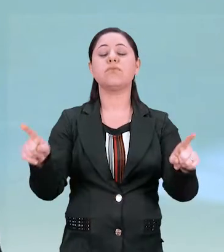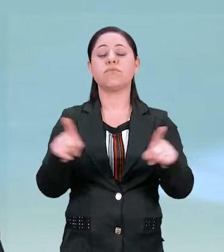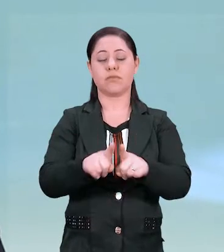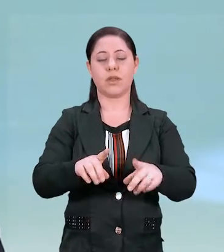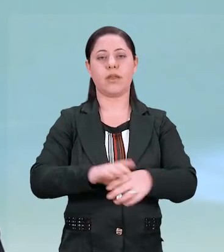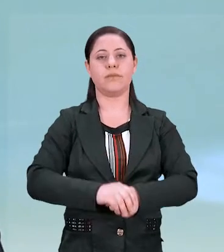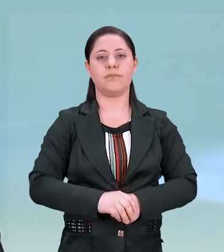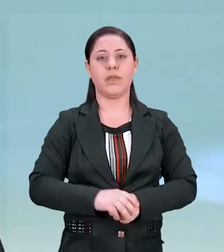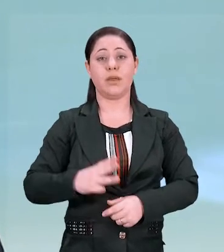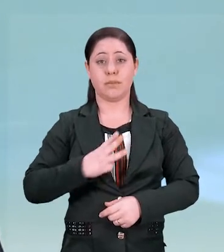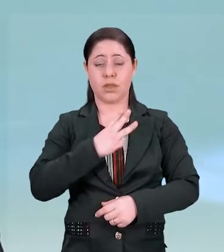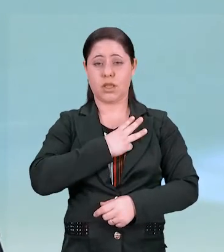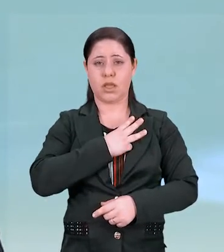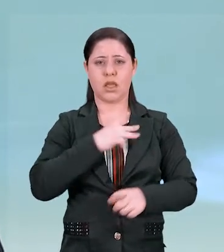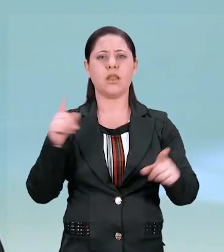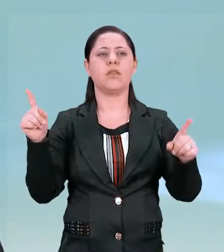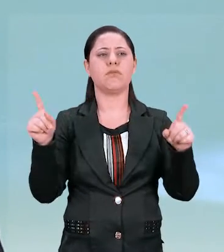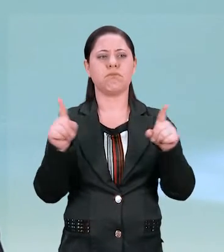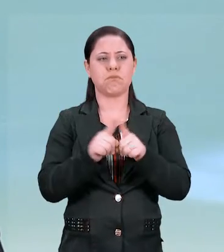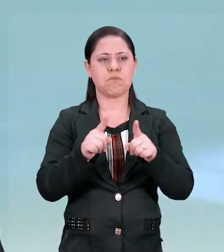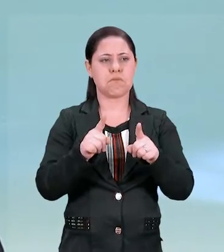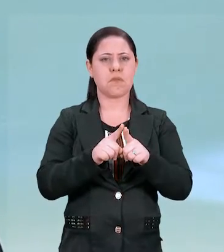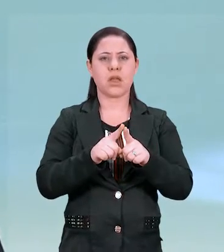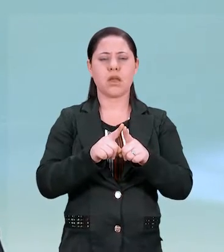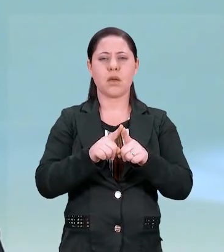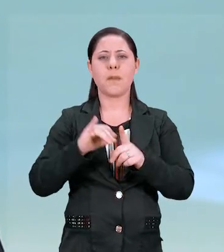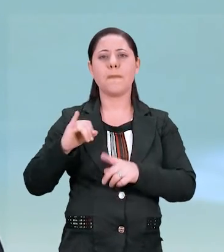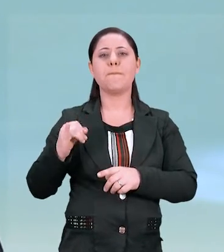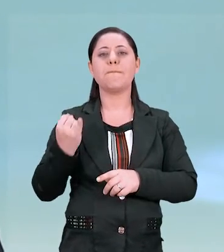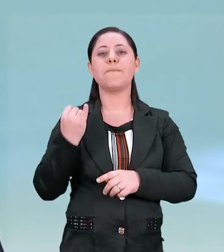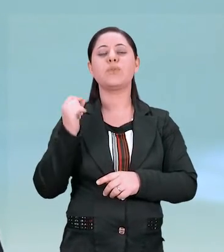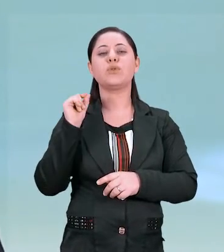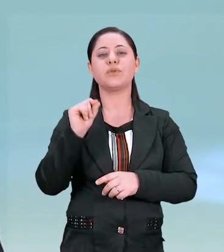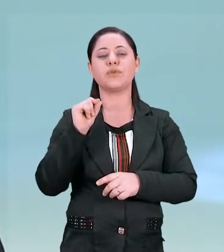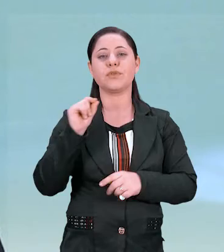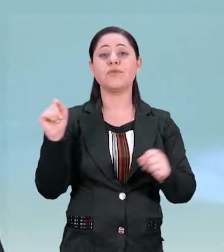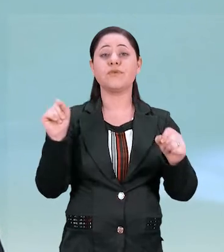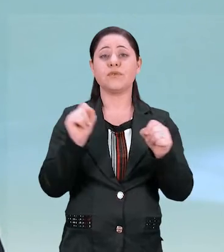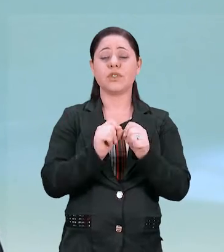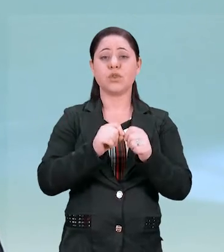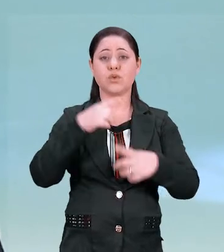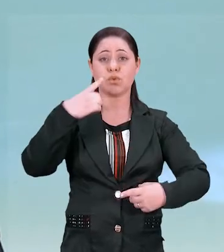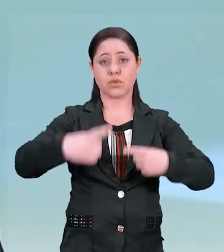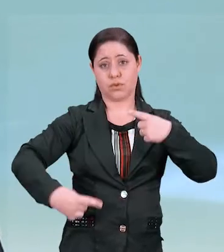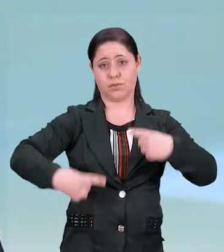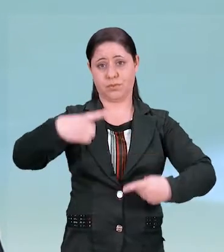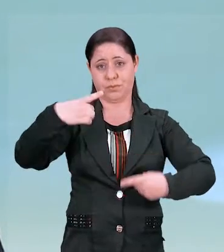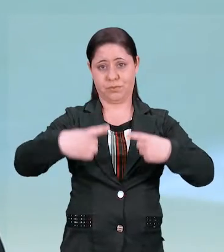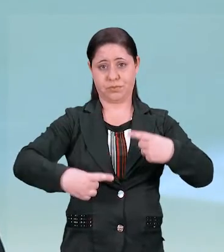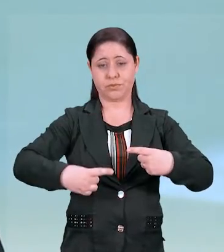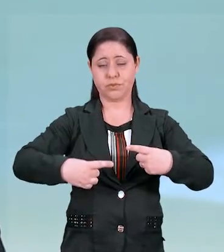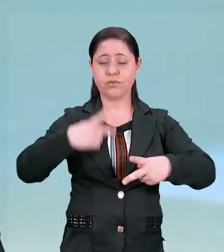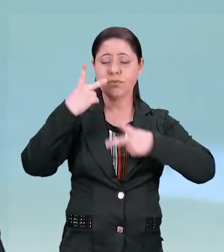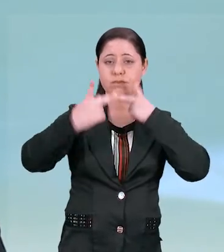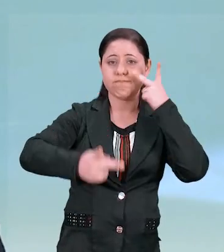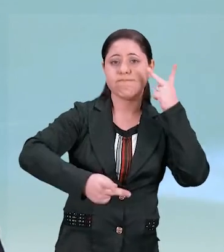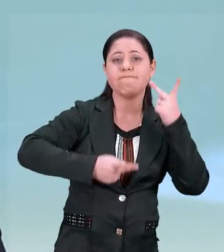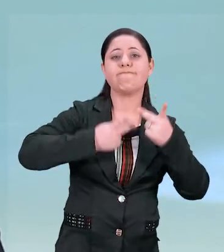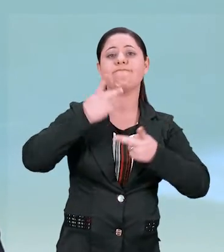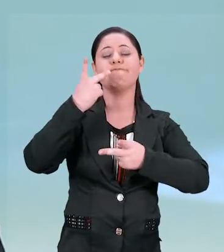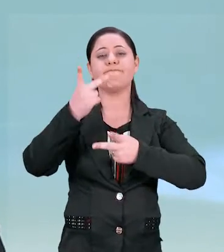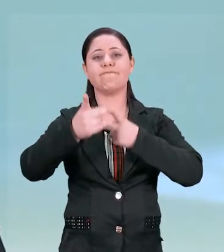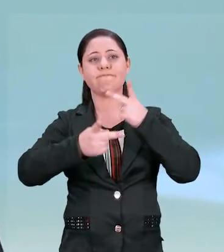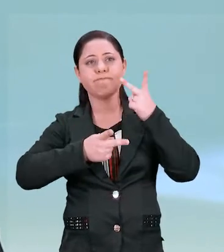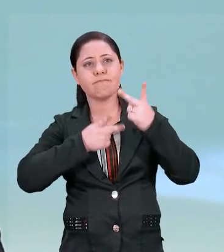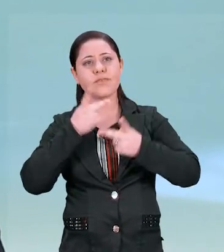Picarelli, enaltecer a possibilidade de fazermos esse debate, esse diálogo, marcar